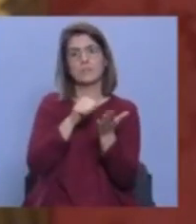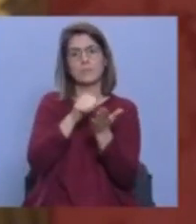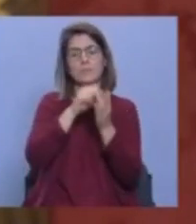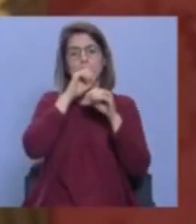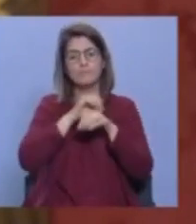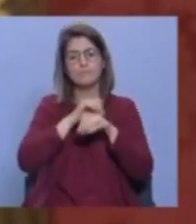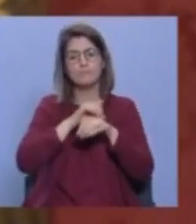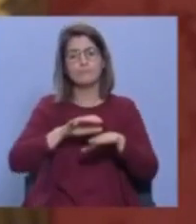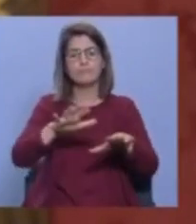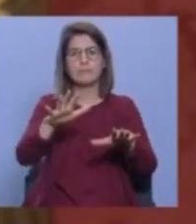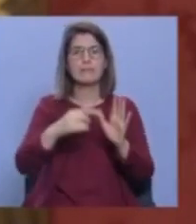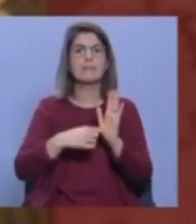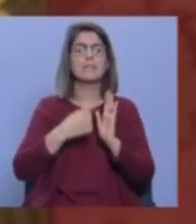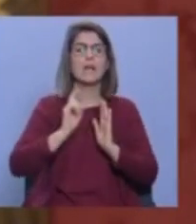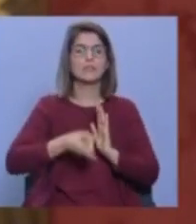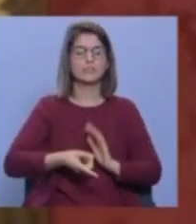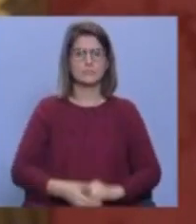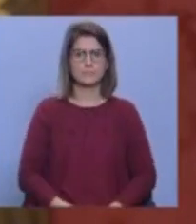dizendo: